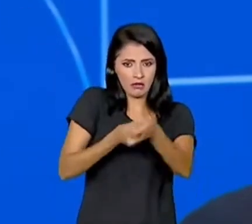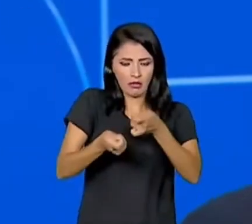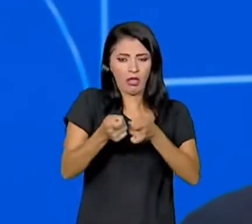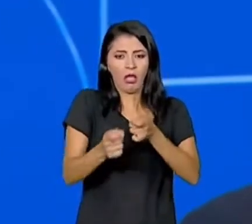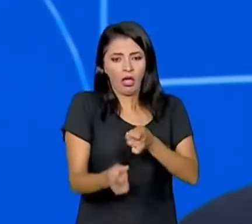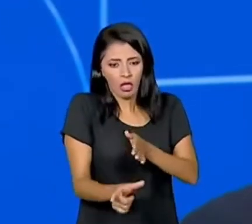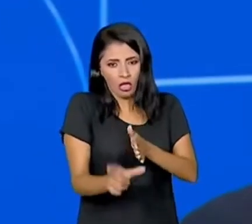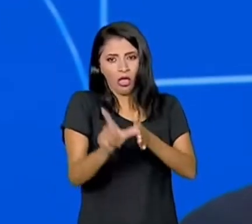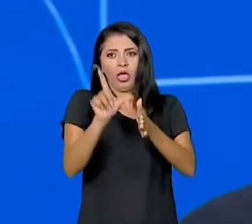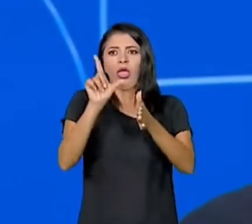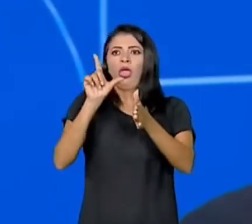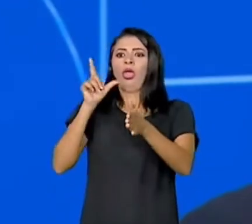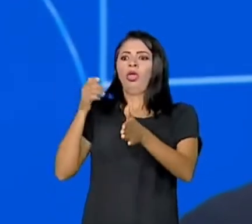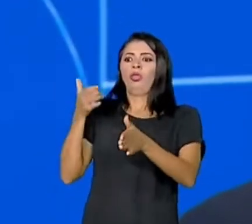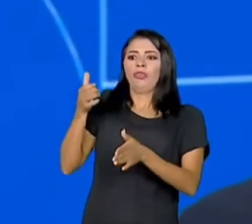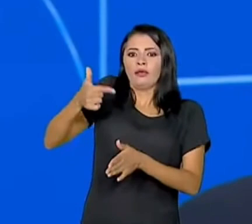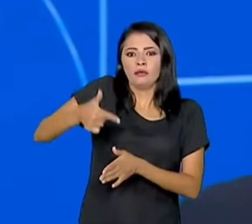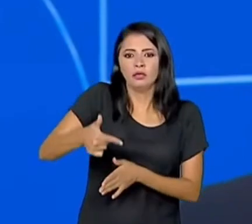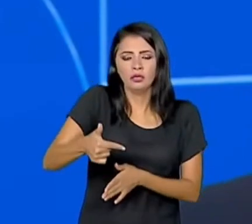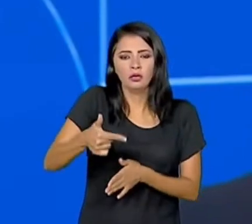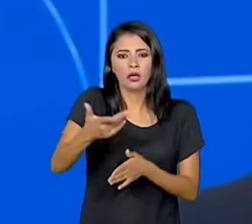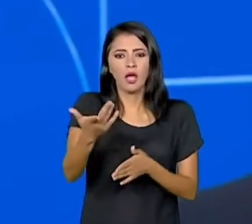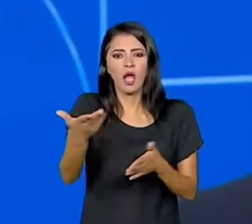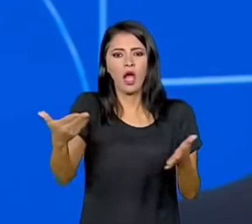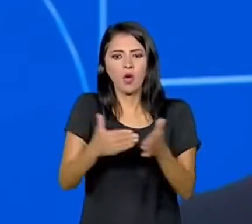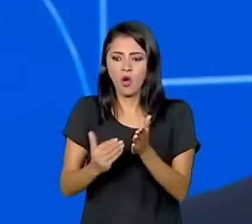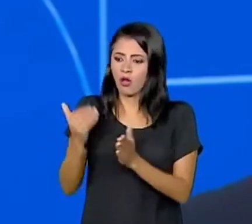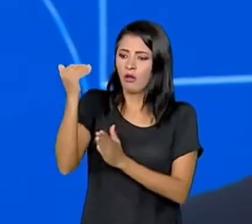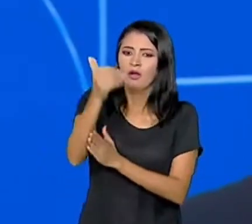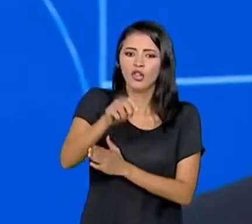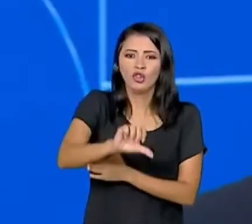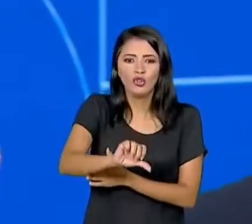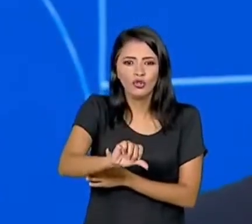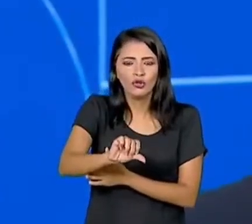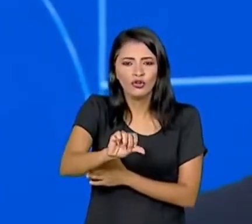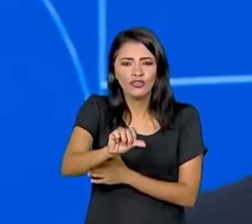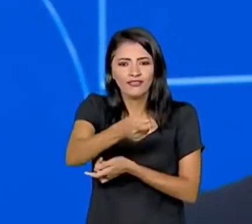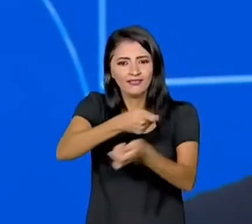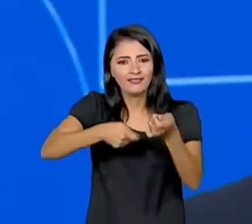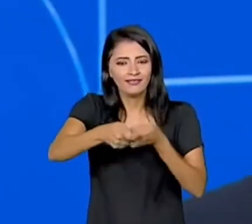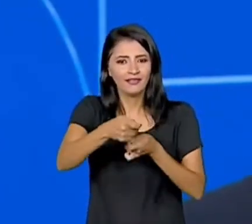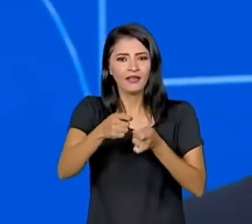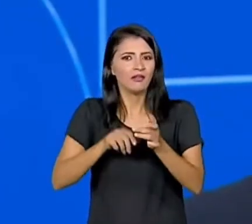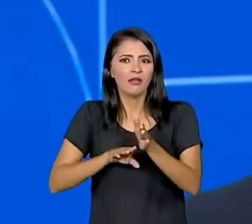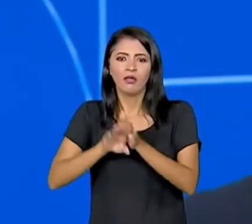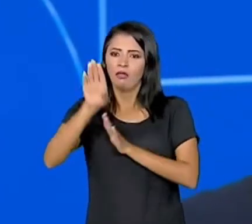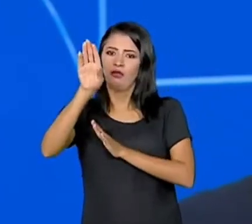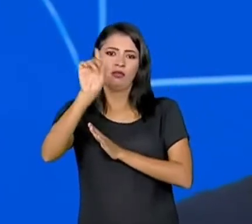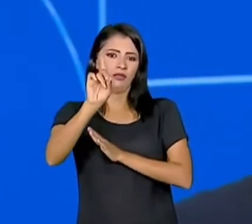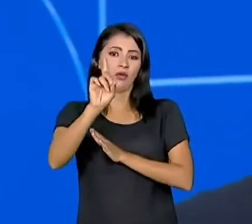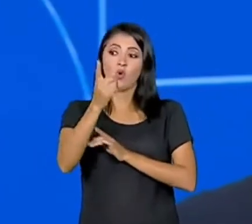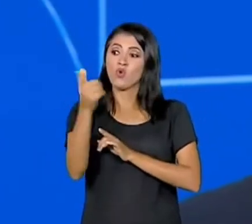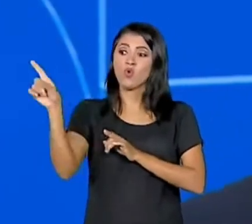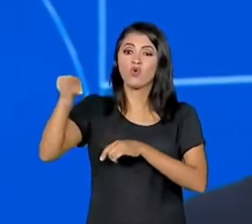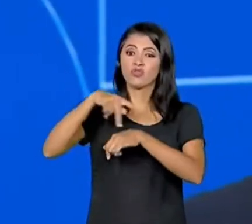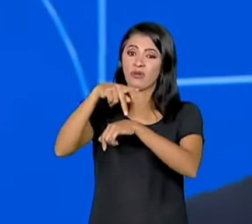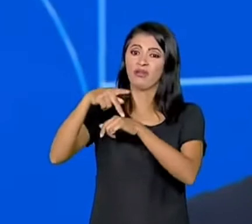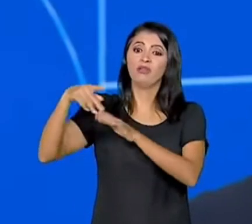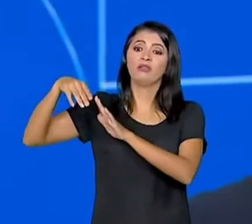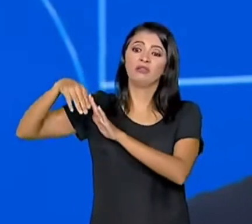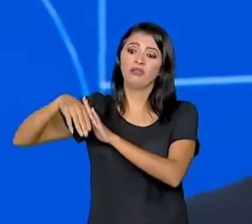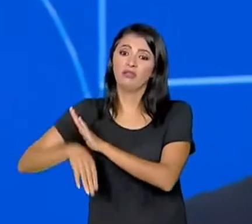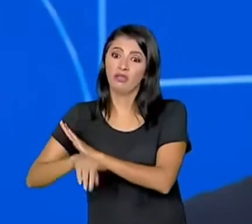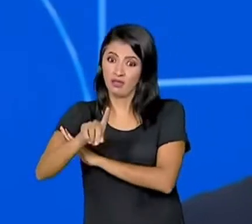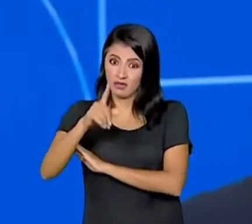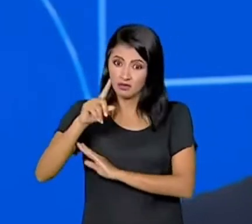para a 12ª, chegamos à 9ª agora, mas não porque a gente cresceu muito, porque os outros caíram. Isso não é motivo